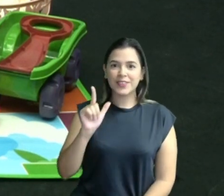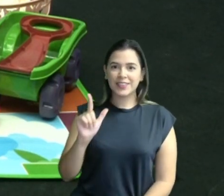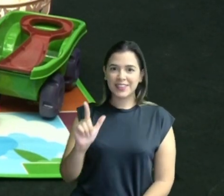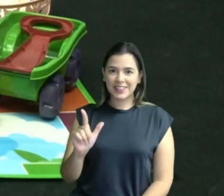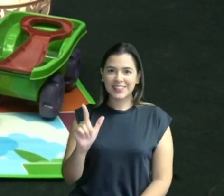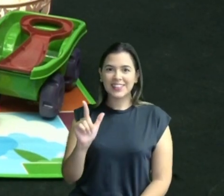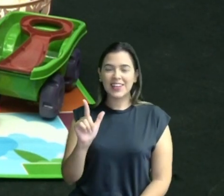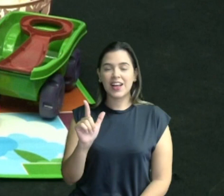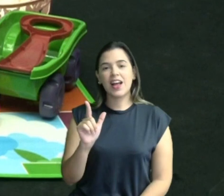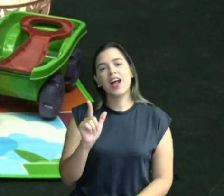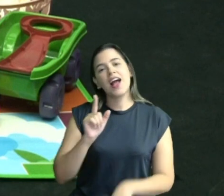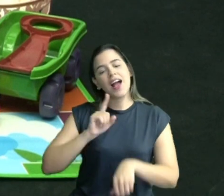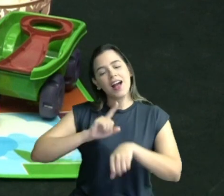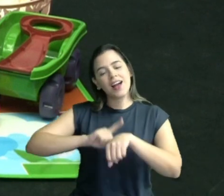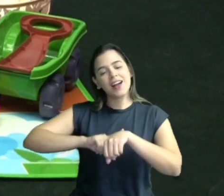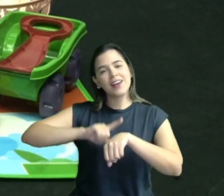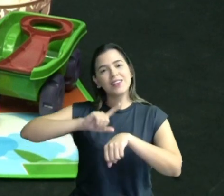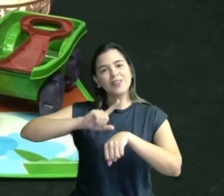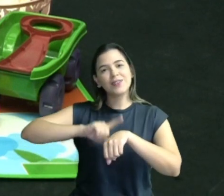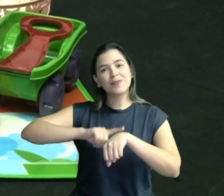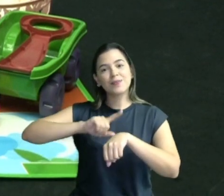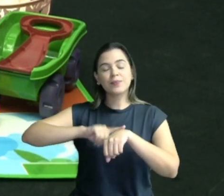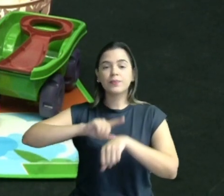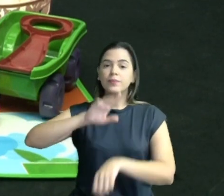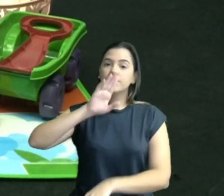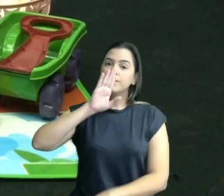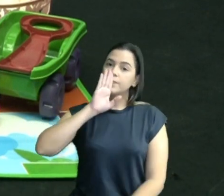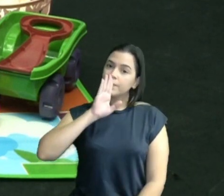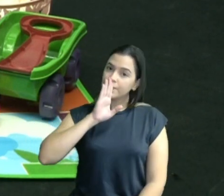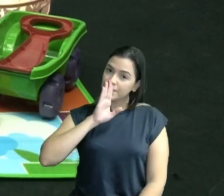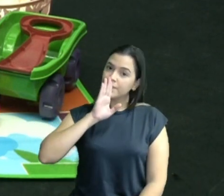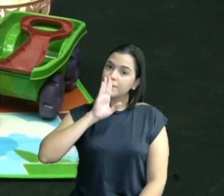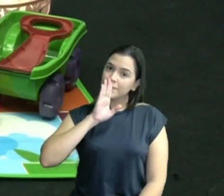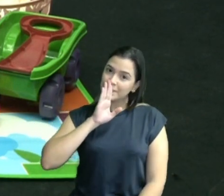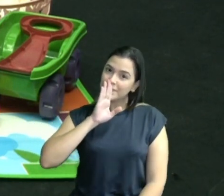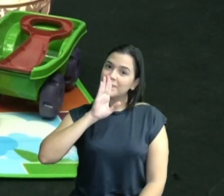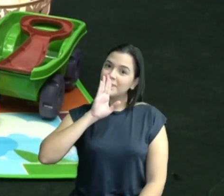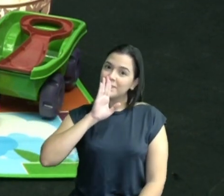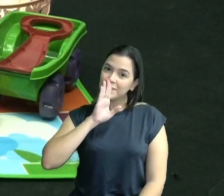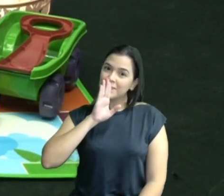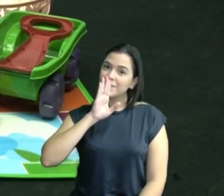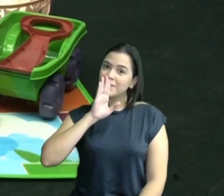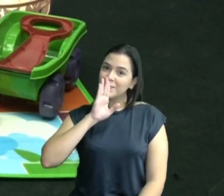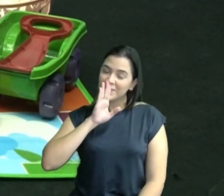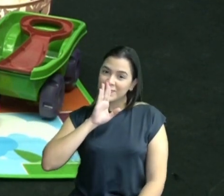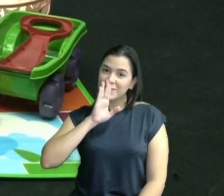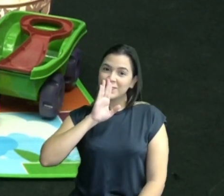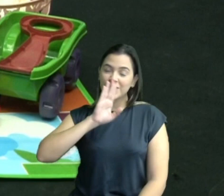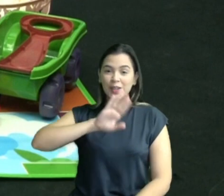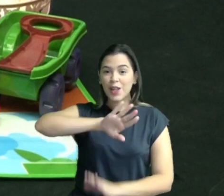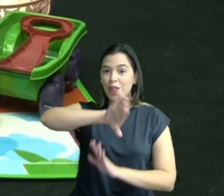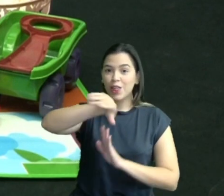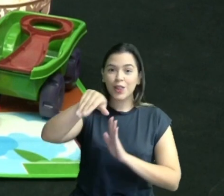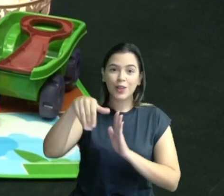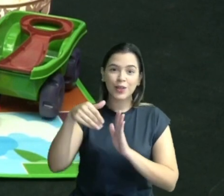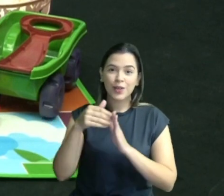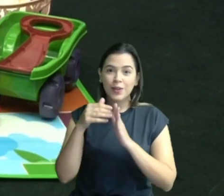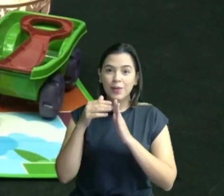conseguir é a hora do silêncio para todos